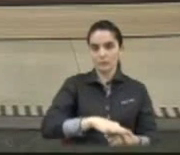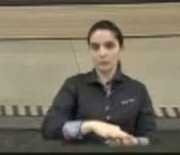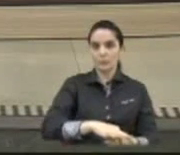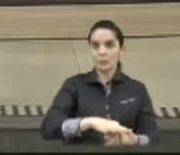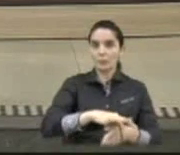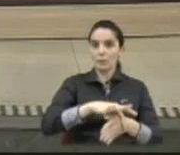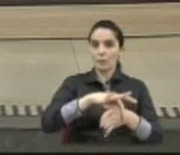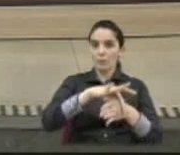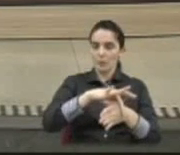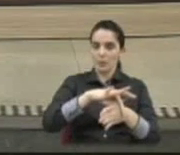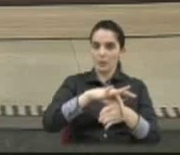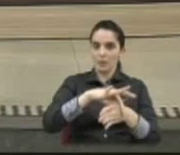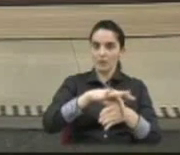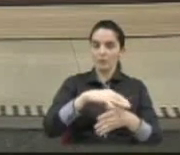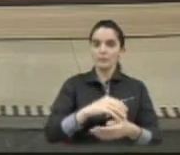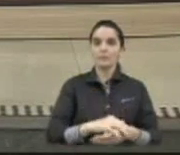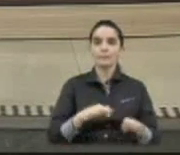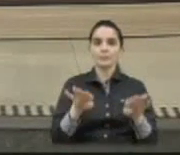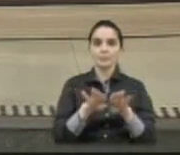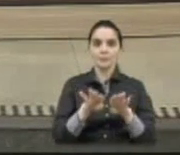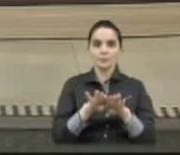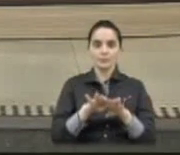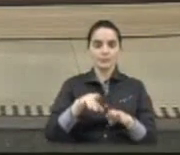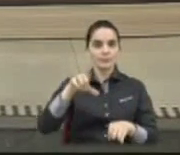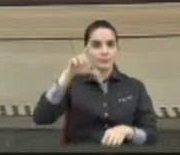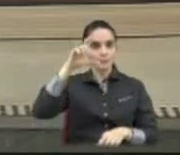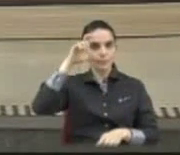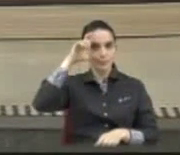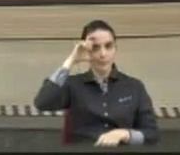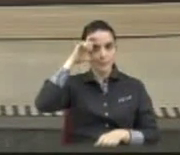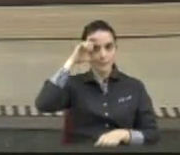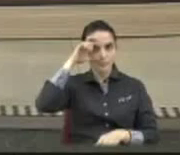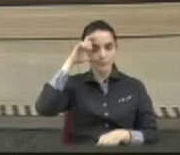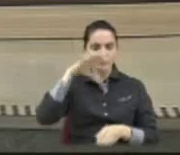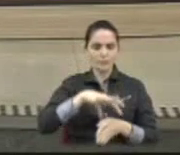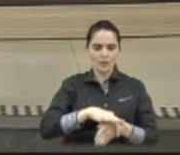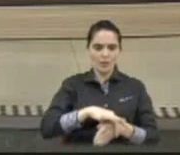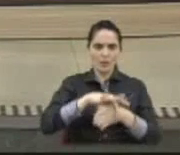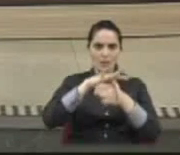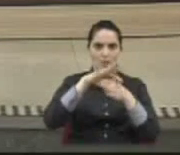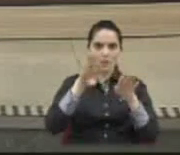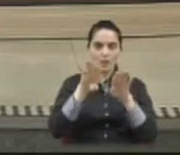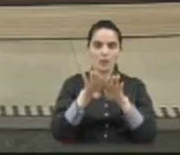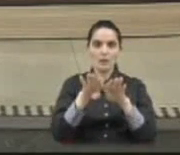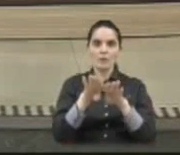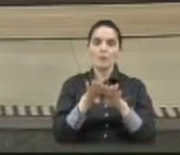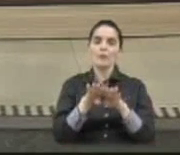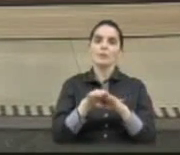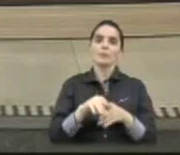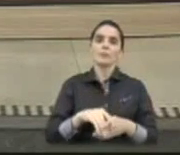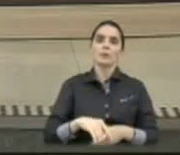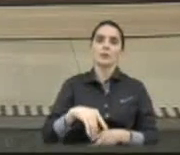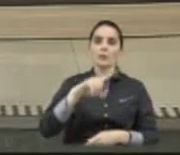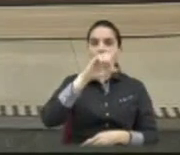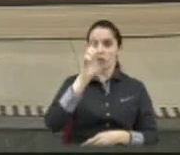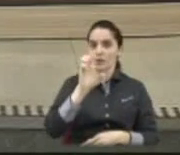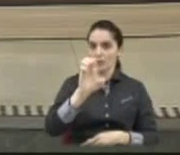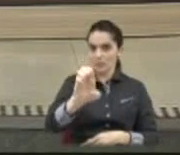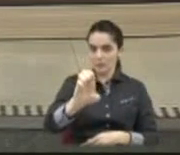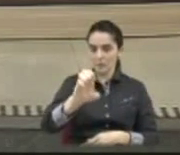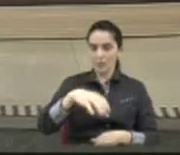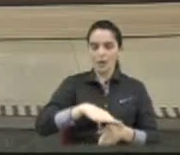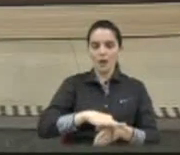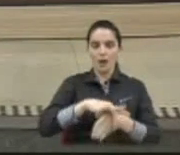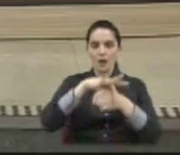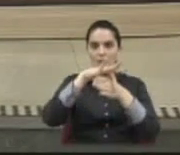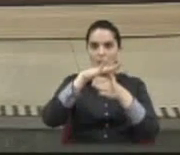PSB, PSC, PRB. José Farides Zaine, líder do bloco PROS, PR, PPS. José Roberto Bernardo, líder do bloco